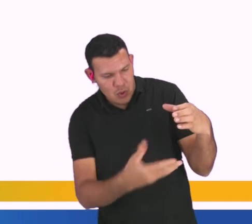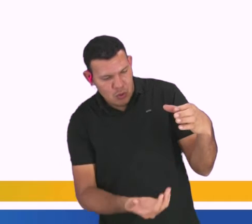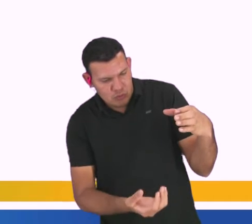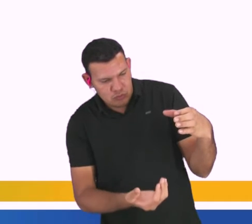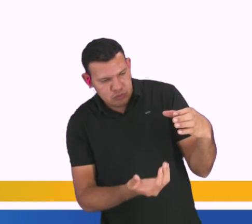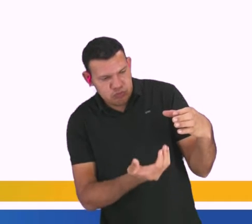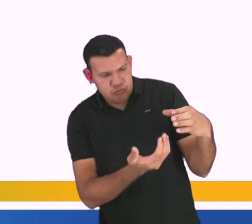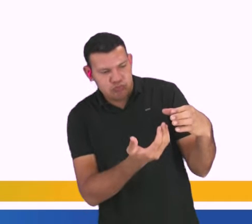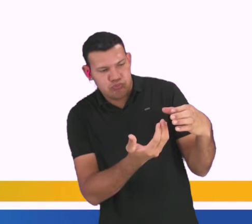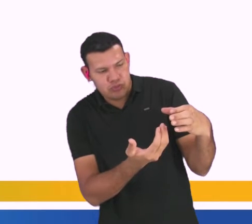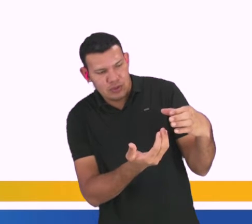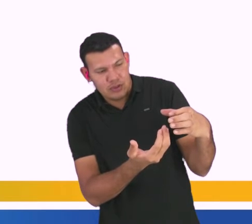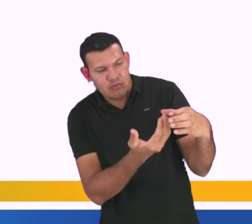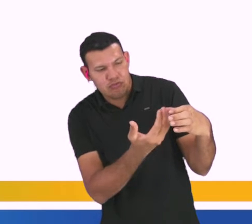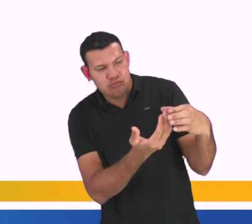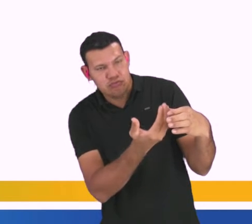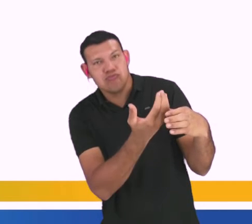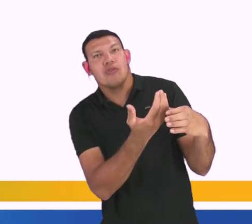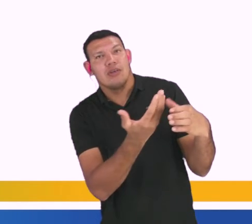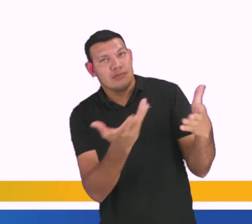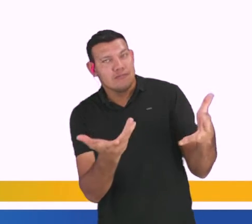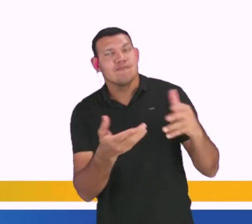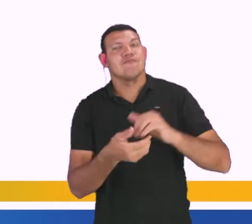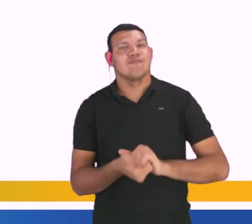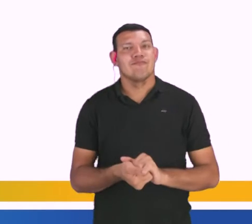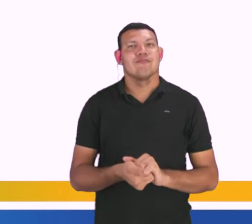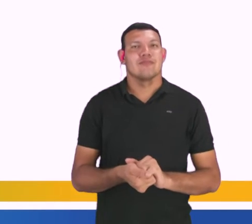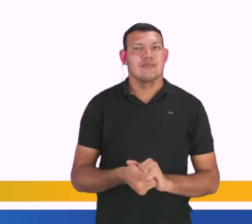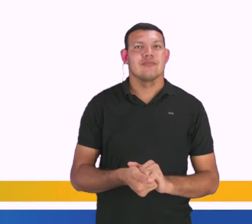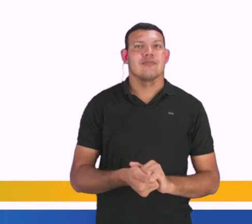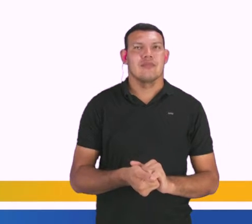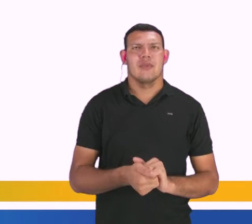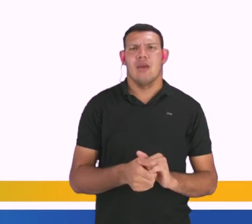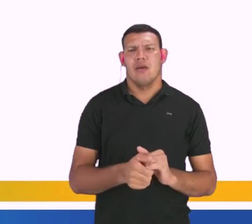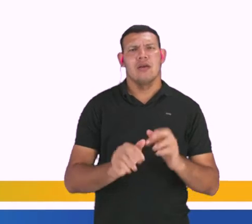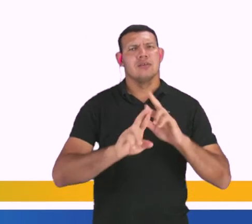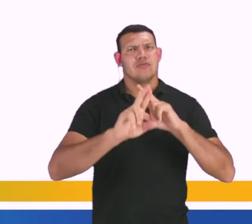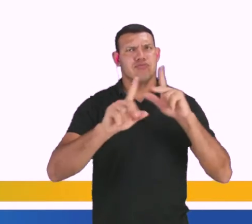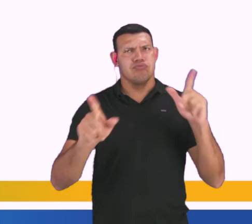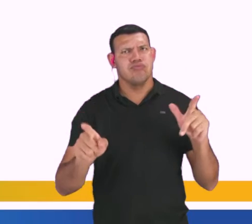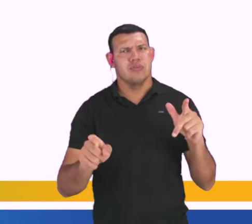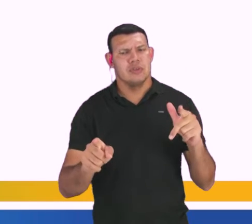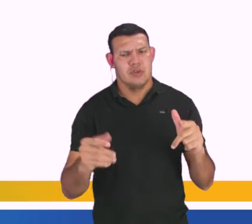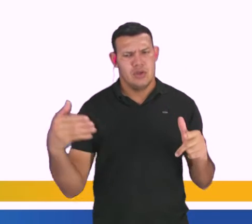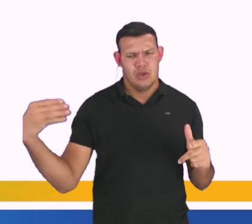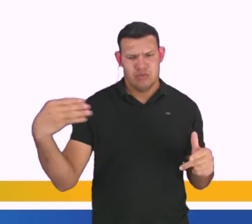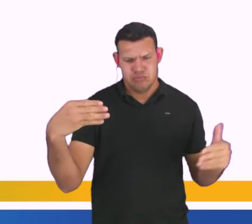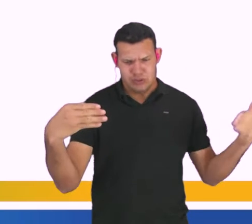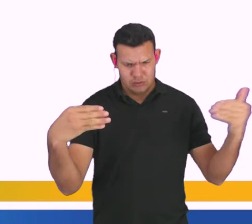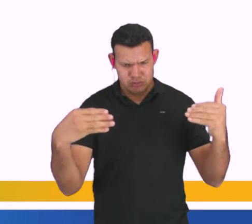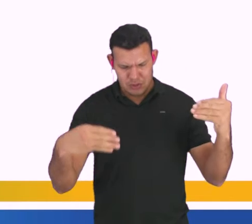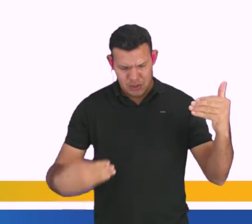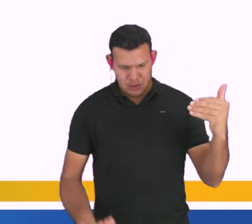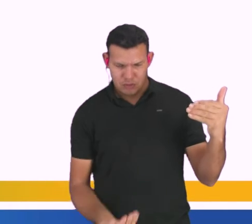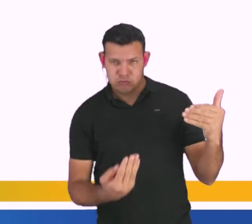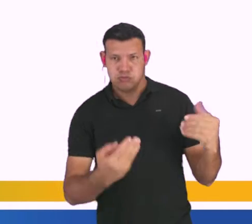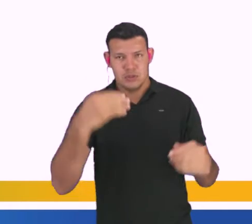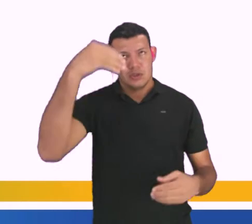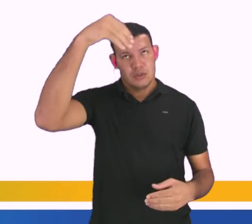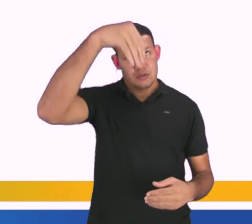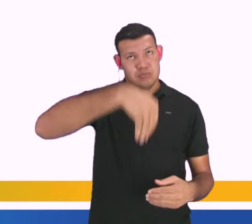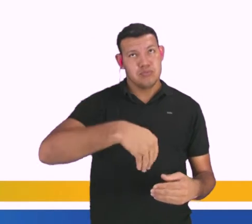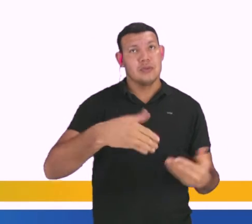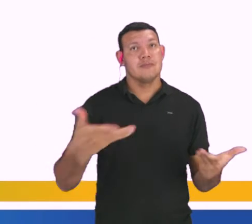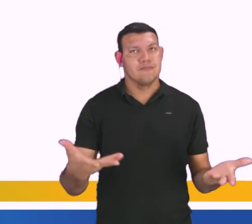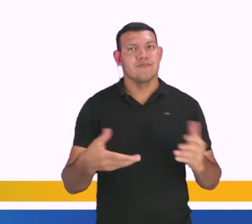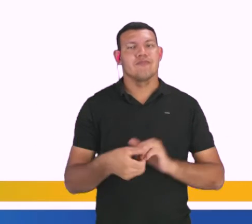uma espécie de pressão. E essa pressão, ela é em vários locais ou em vários pontos desse material. E aí é